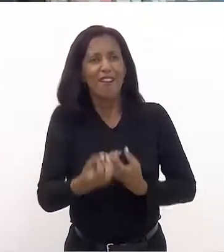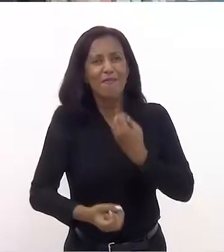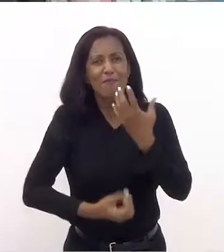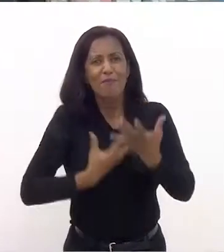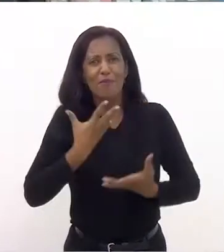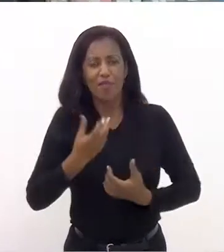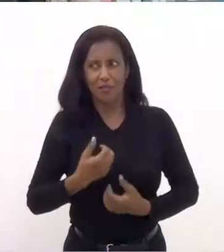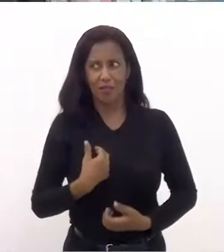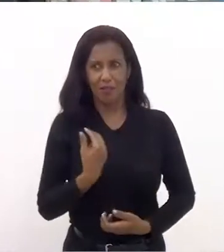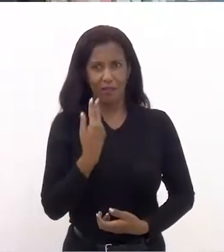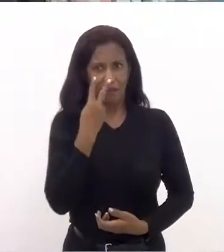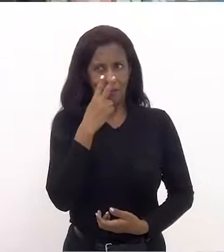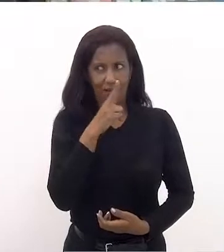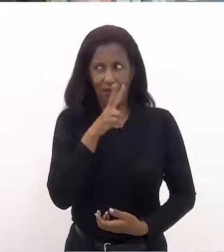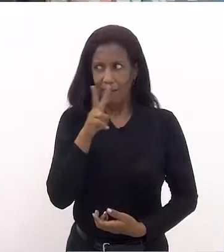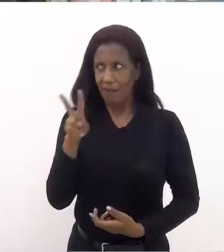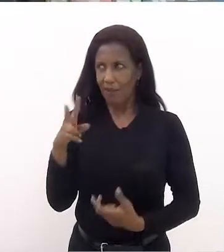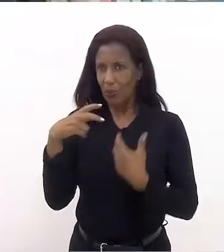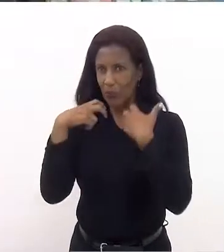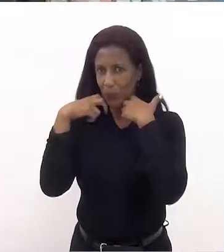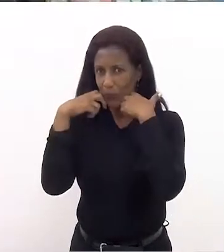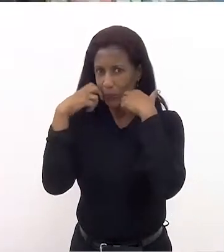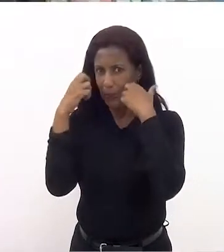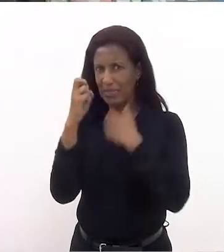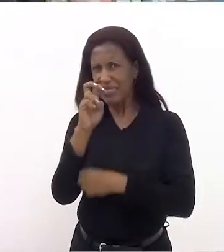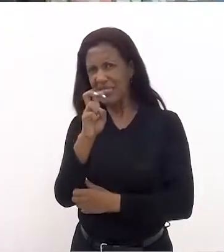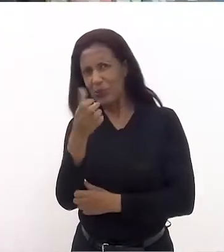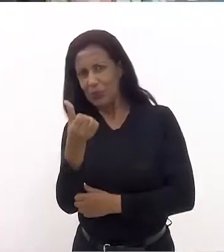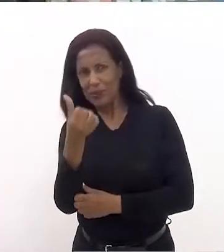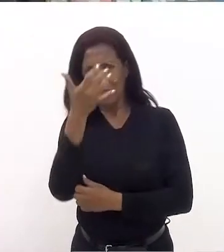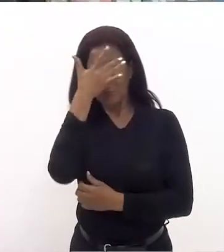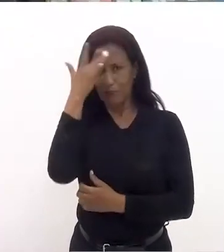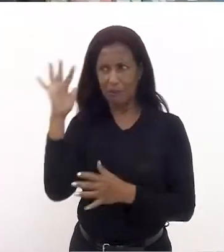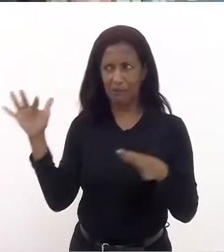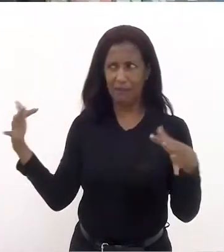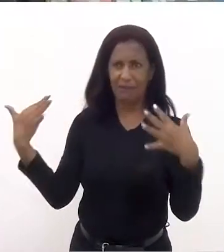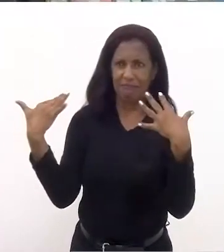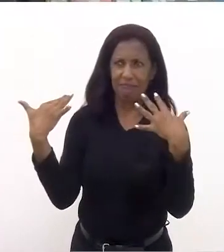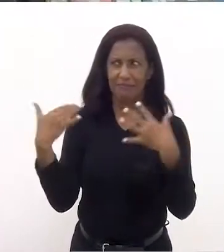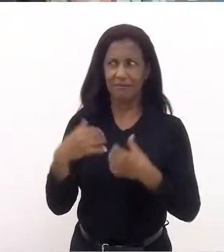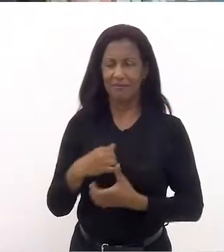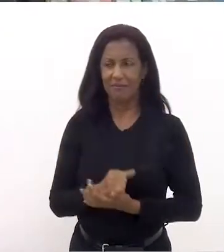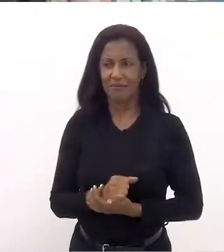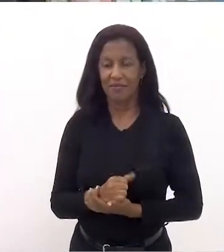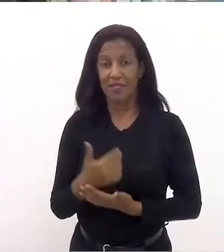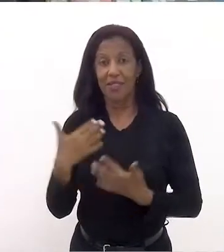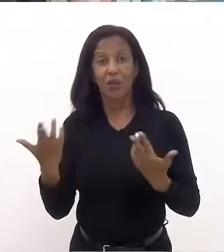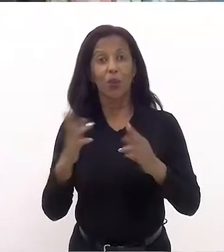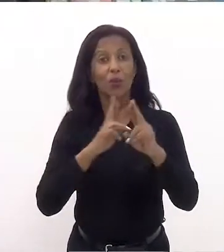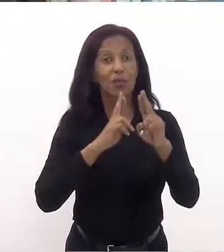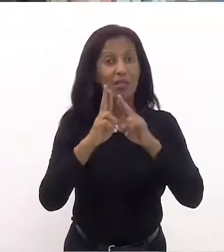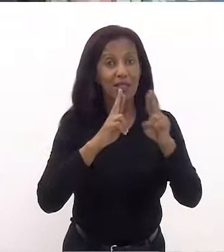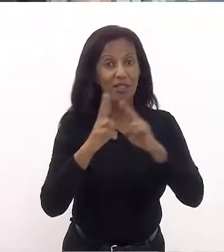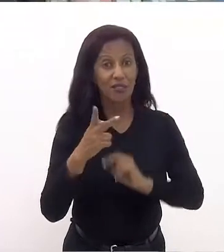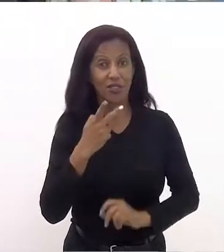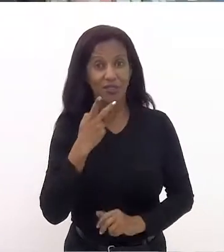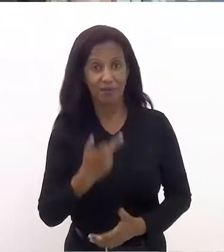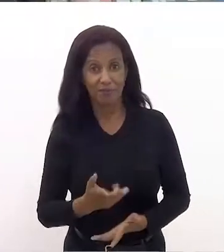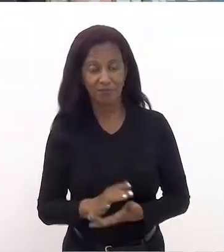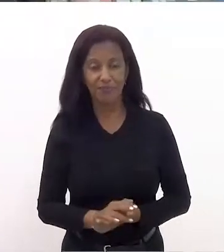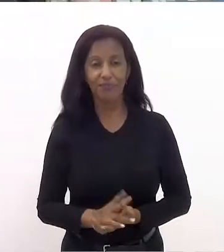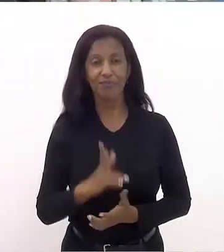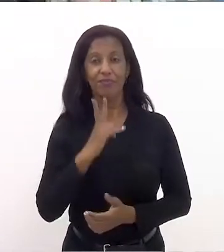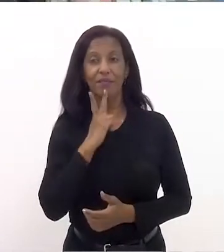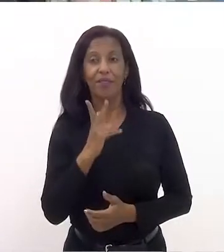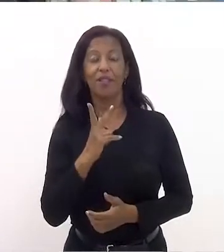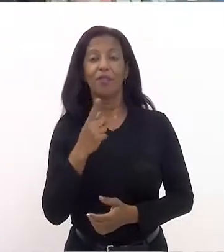poesia. Eu olhei com muita vergonha para 5 ou 6 pessoas. Então, quando eu dei uma entrevista e falei isto,